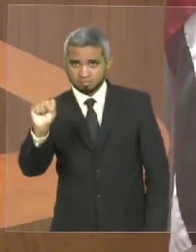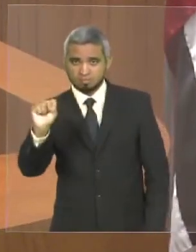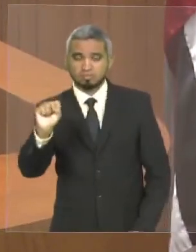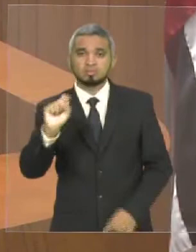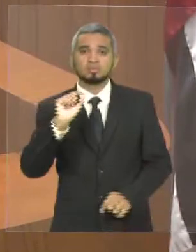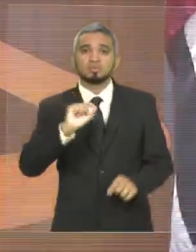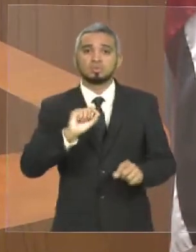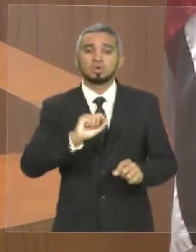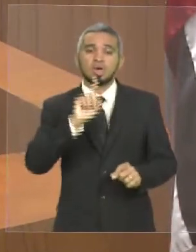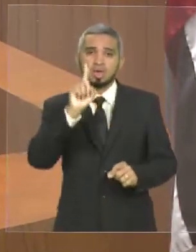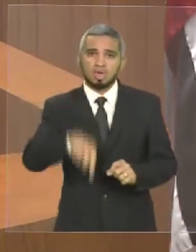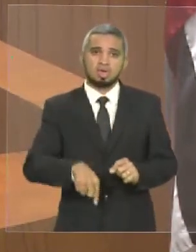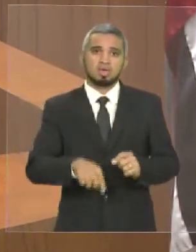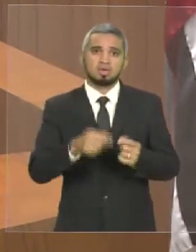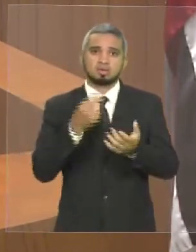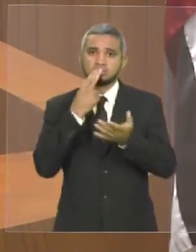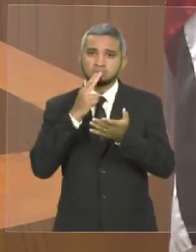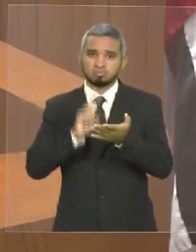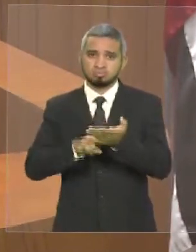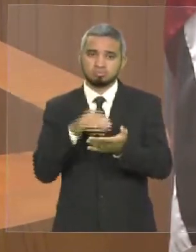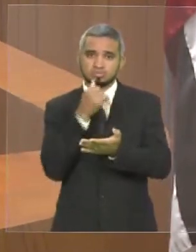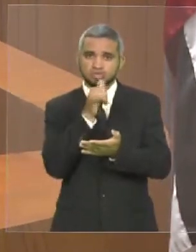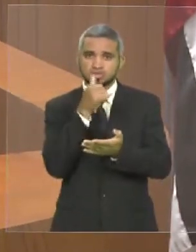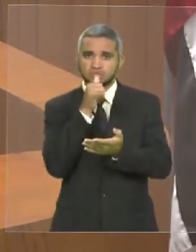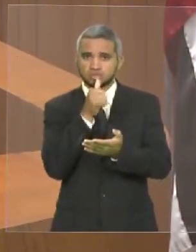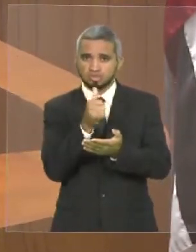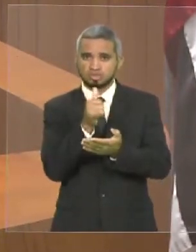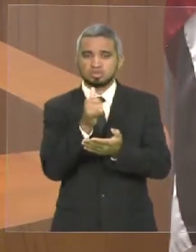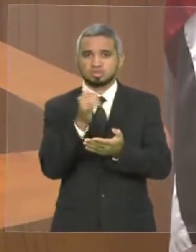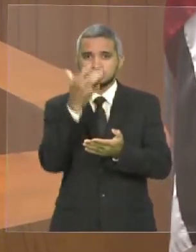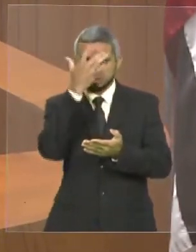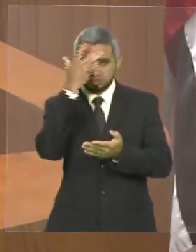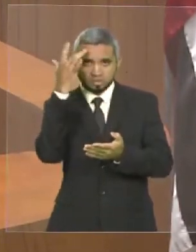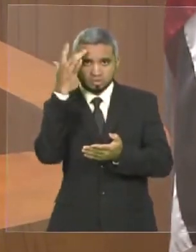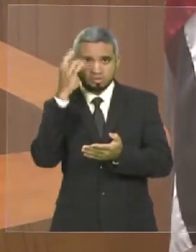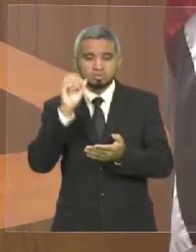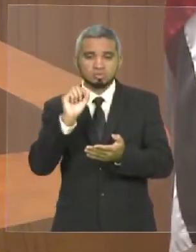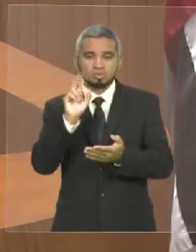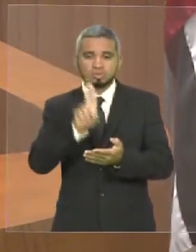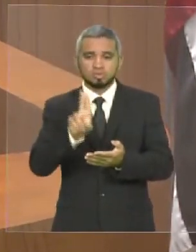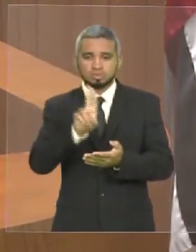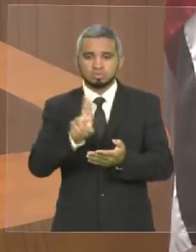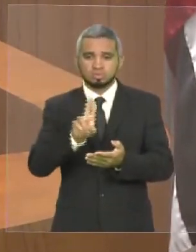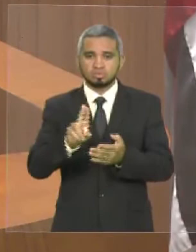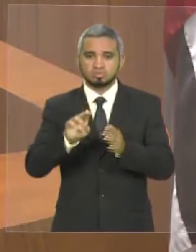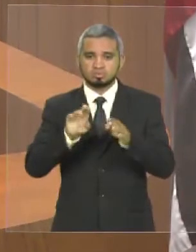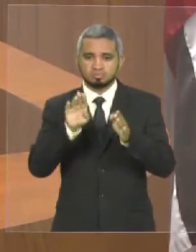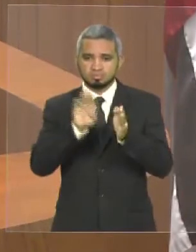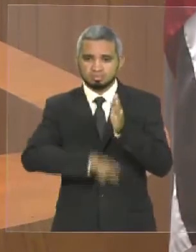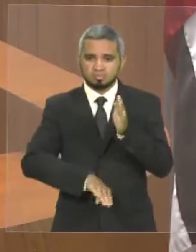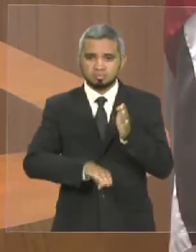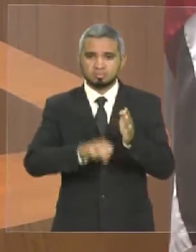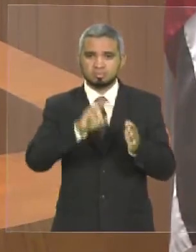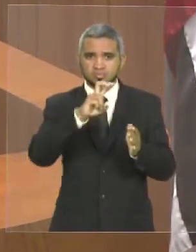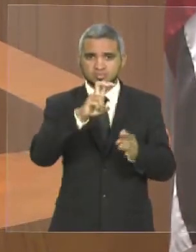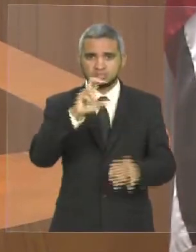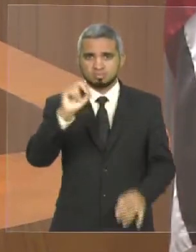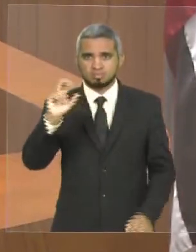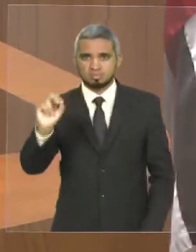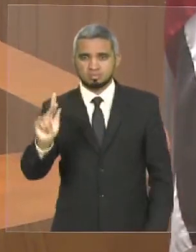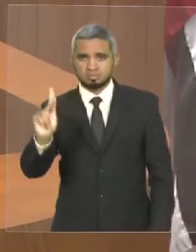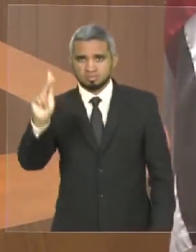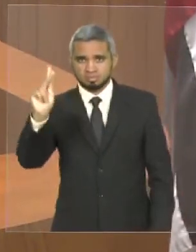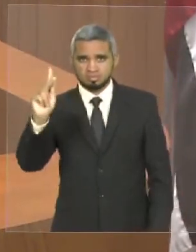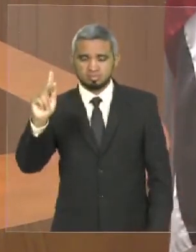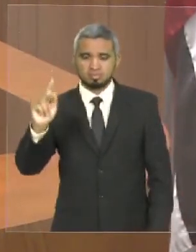energia elétrica de quem consome menos de 500 kW, ou seja, realmente aqueles que mais precisam da ajuda num momento